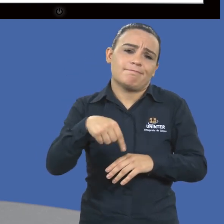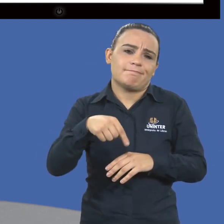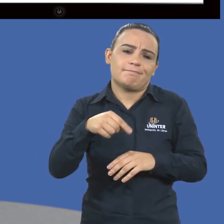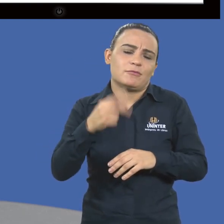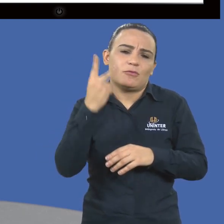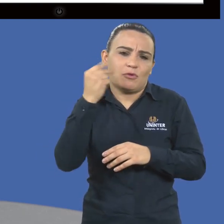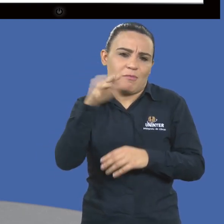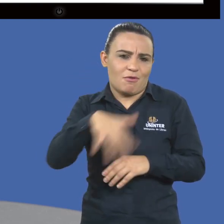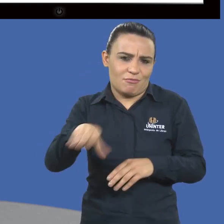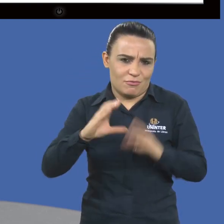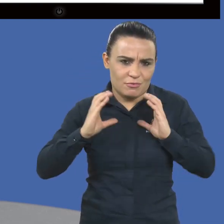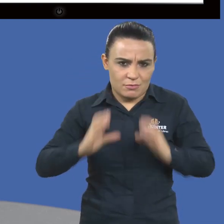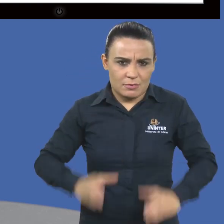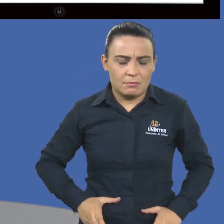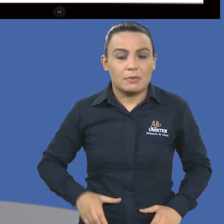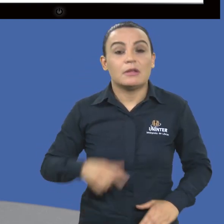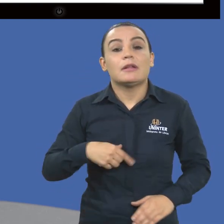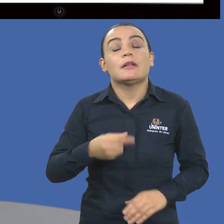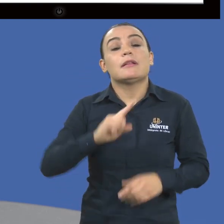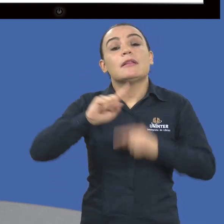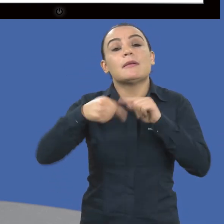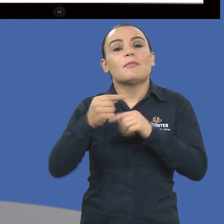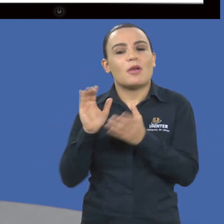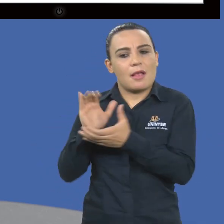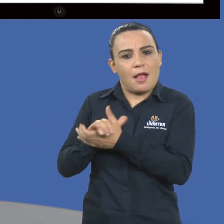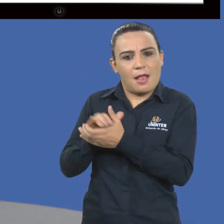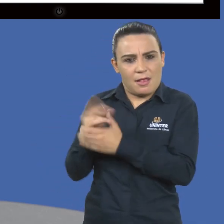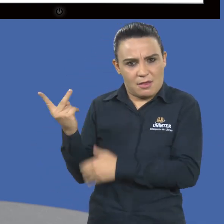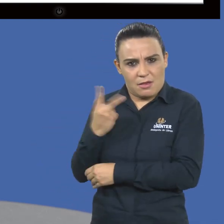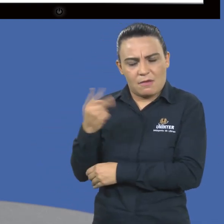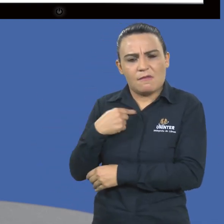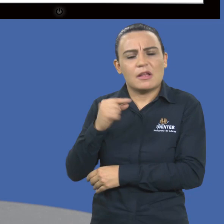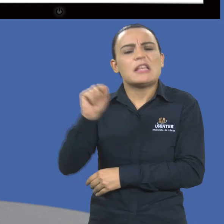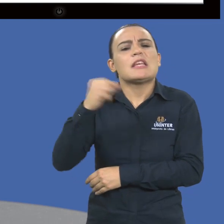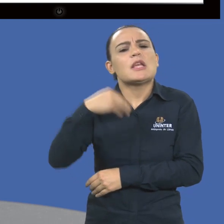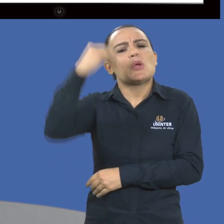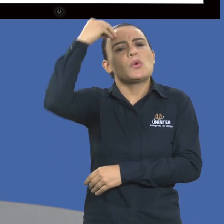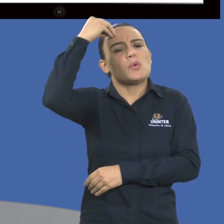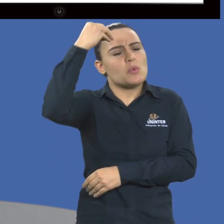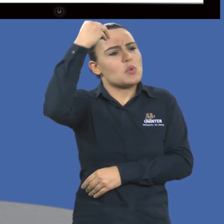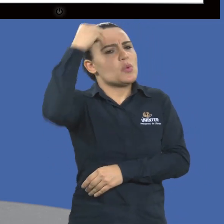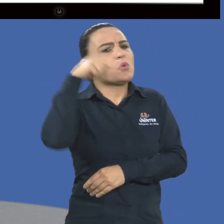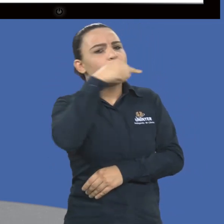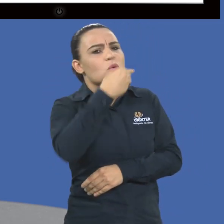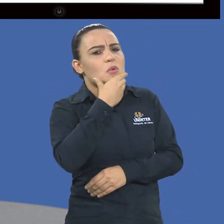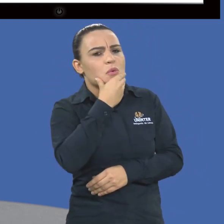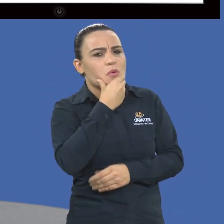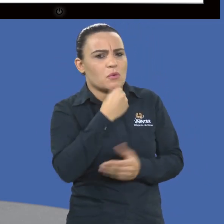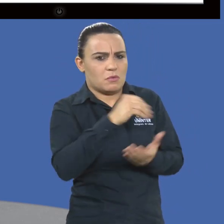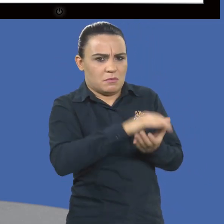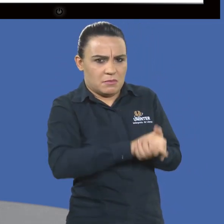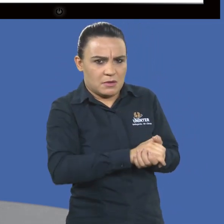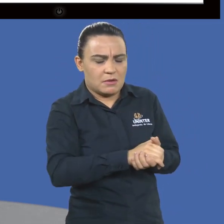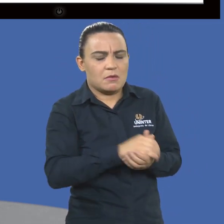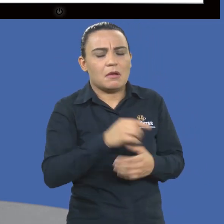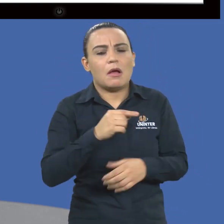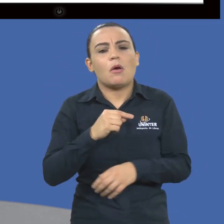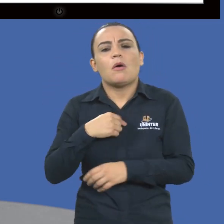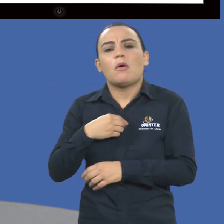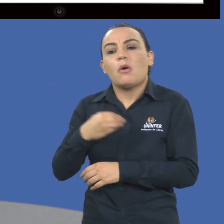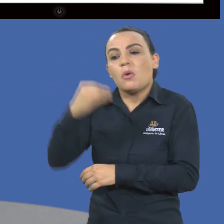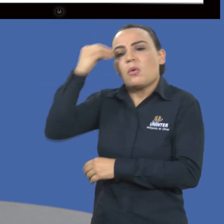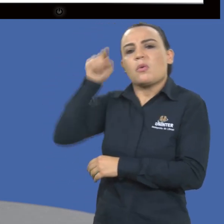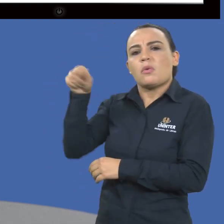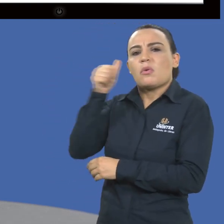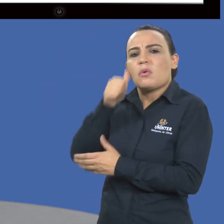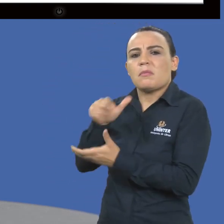é a culpa. De quem que é a culpa? É minha ou da minha esposa? Do Paulo Henrique